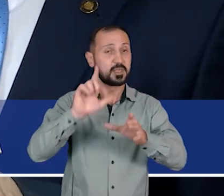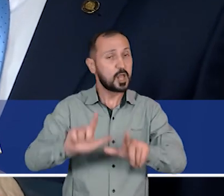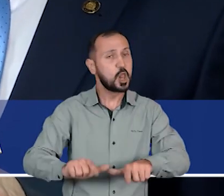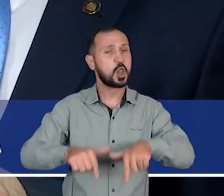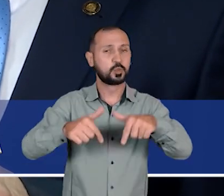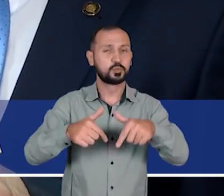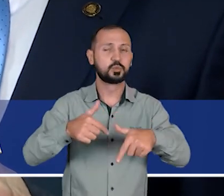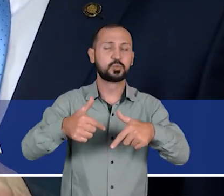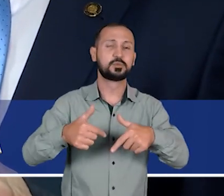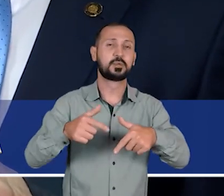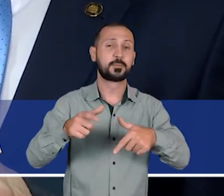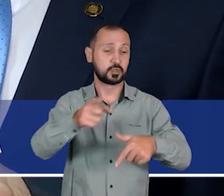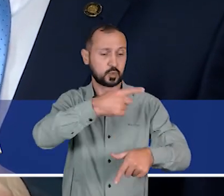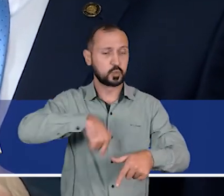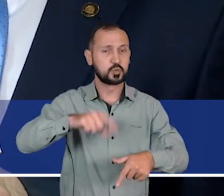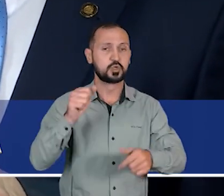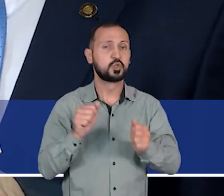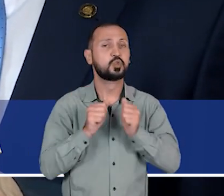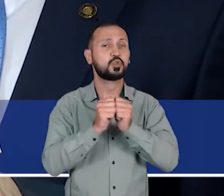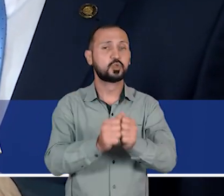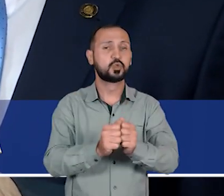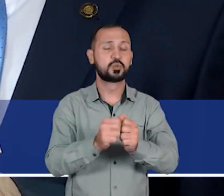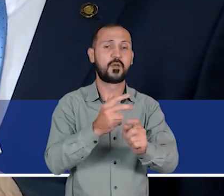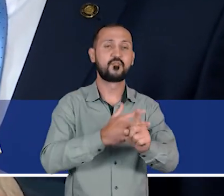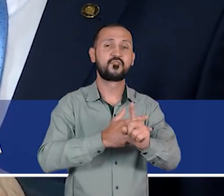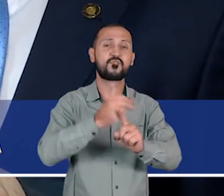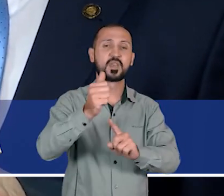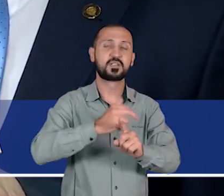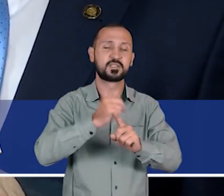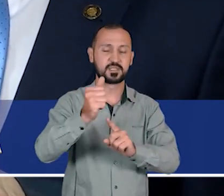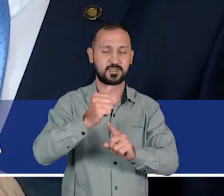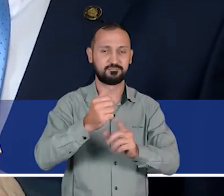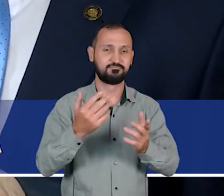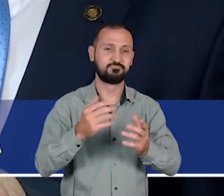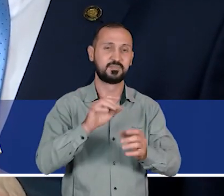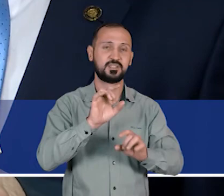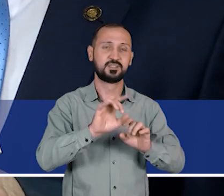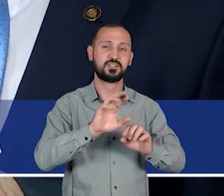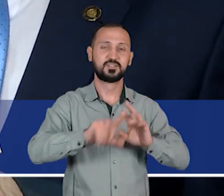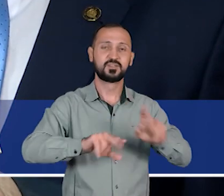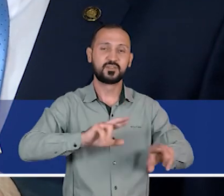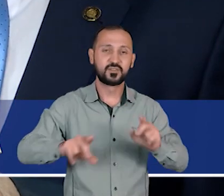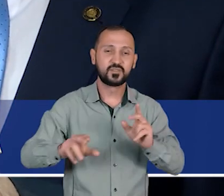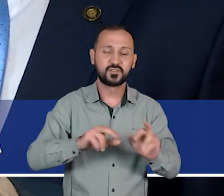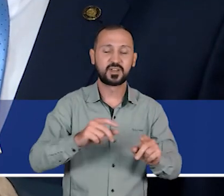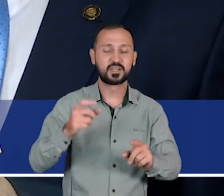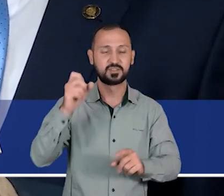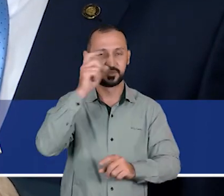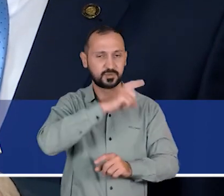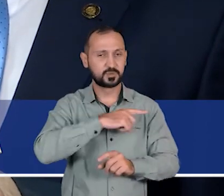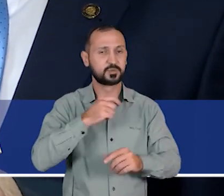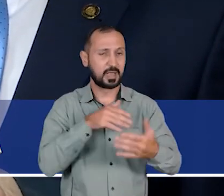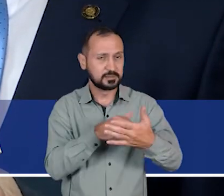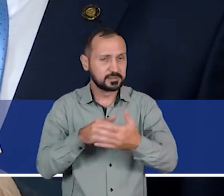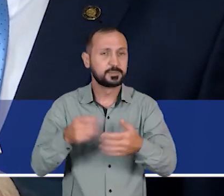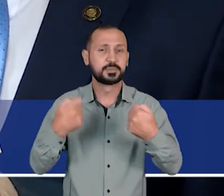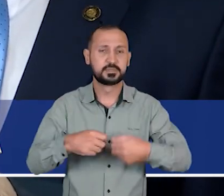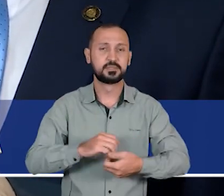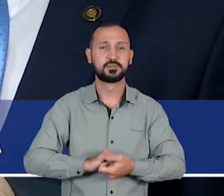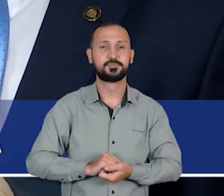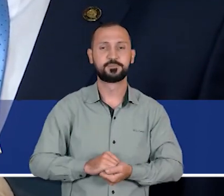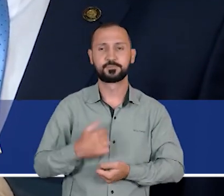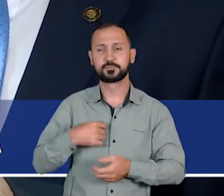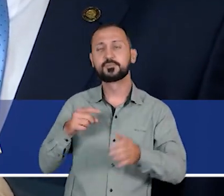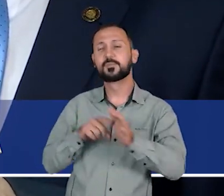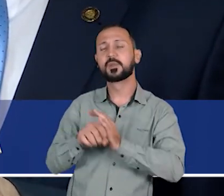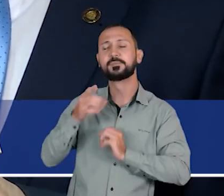área para que nós possamos juntos conseguir vencer e superar vários desafios que ainda precisam ser